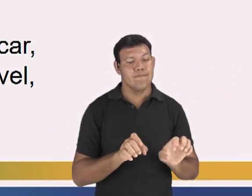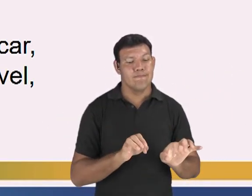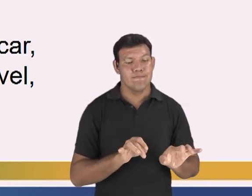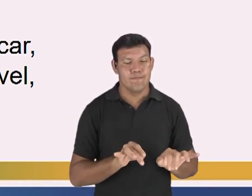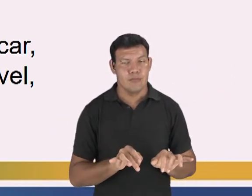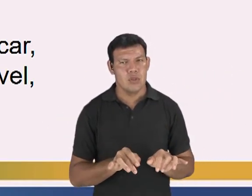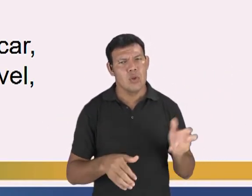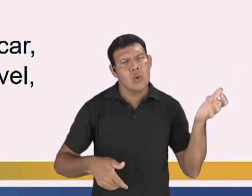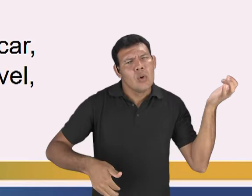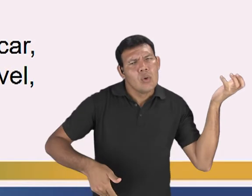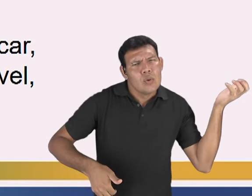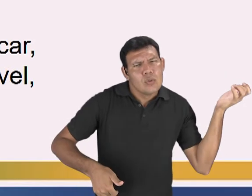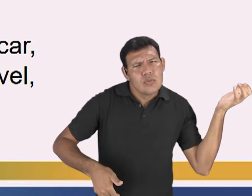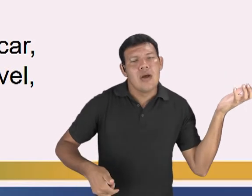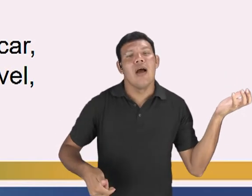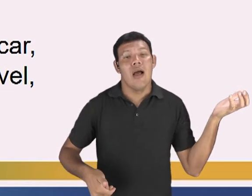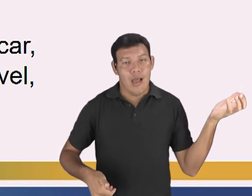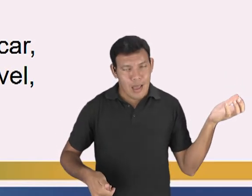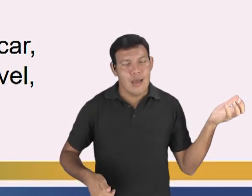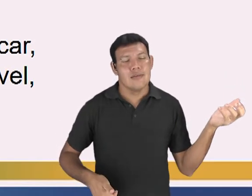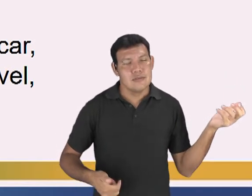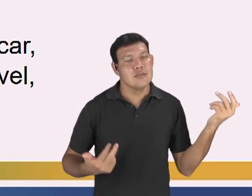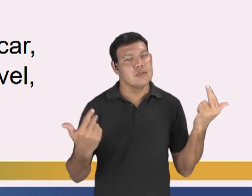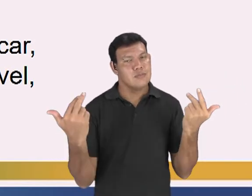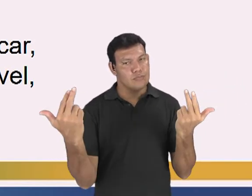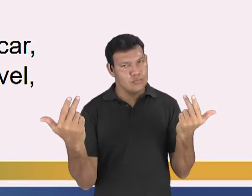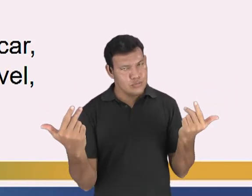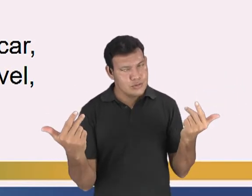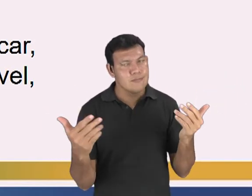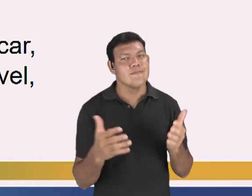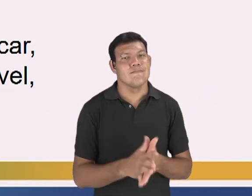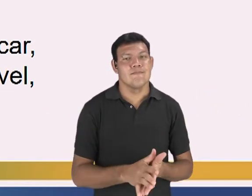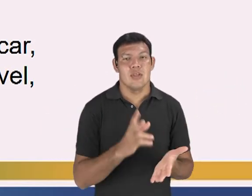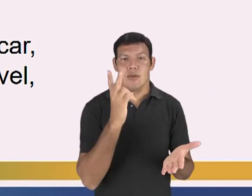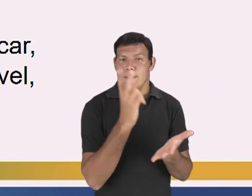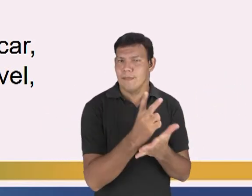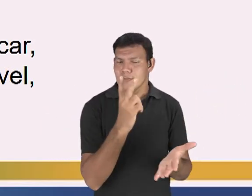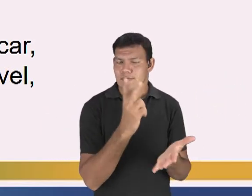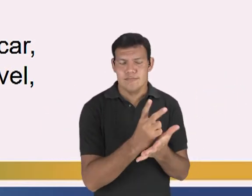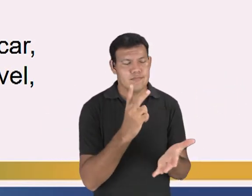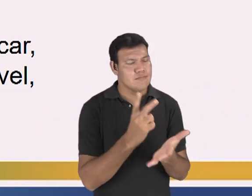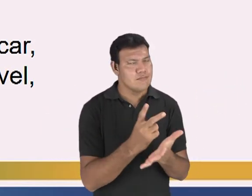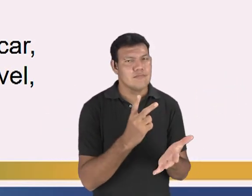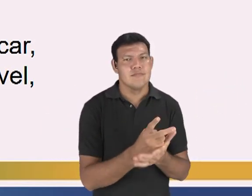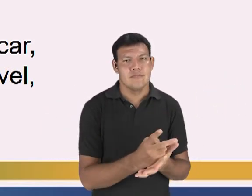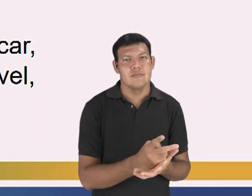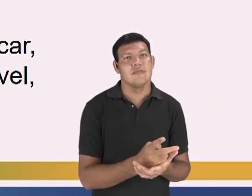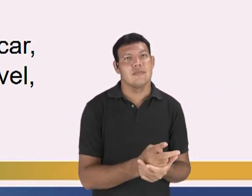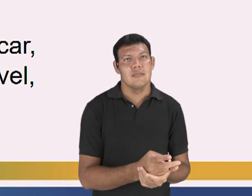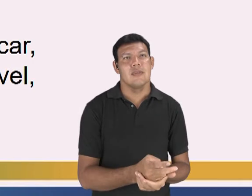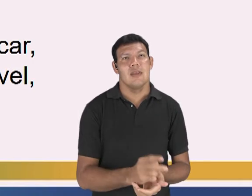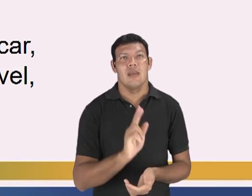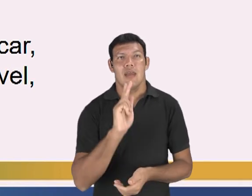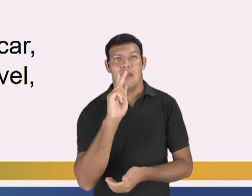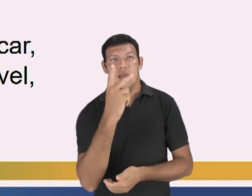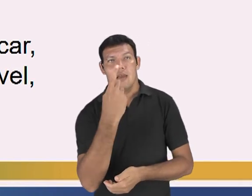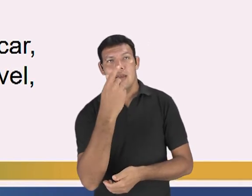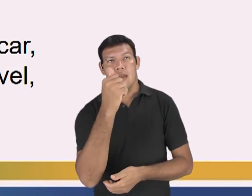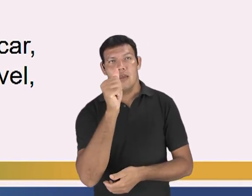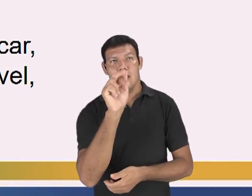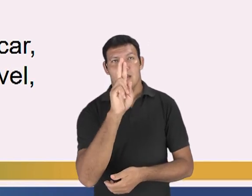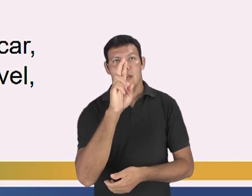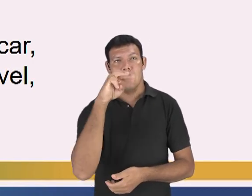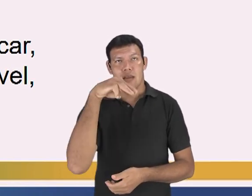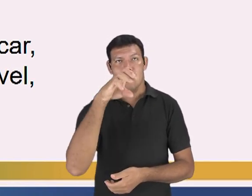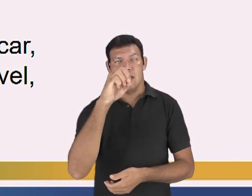tenho que tocar todas ao mesmo tempo, e isso me dá uma harmonia, é um som agradável, formado